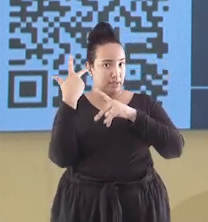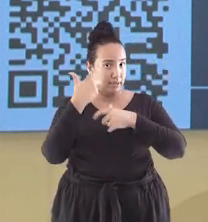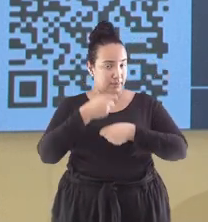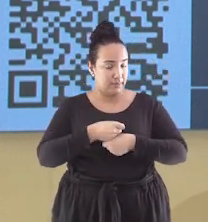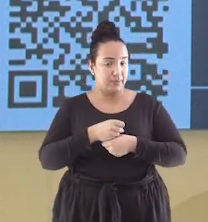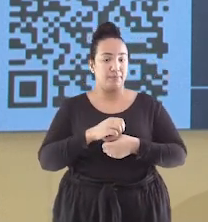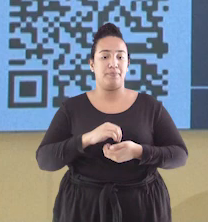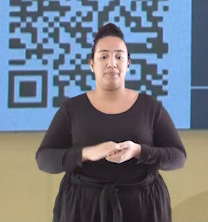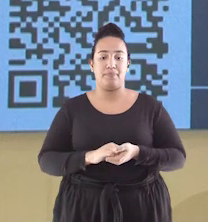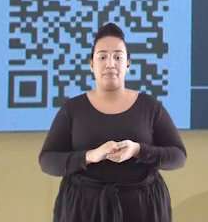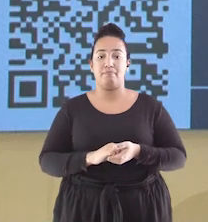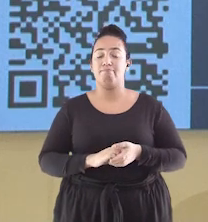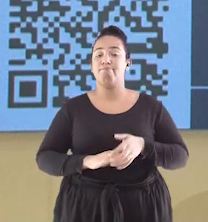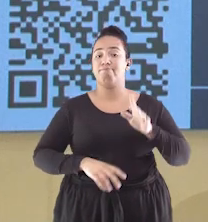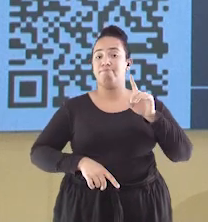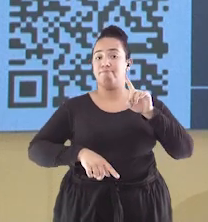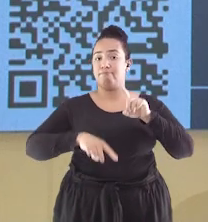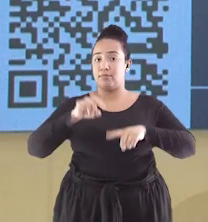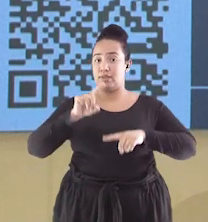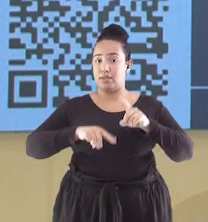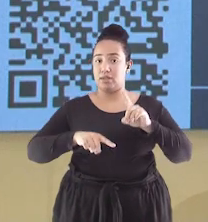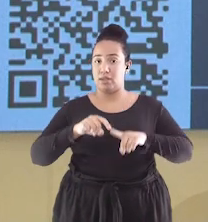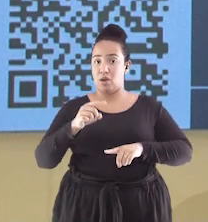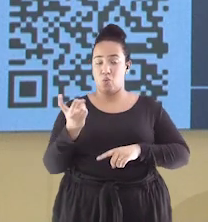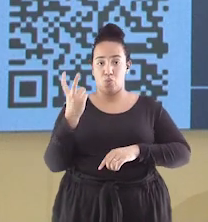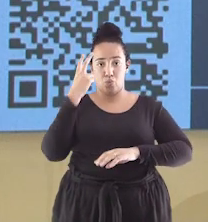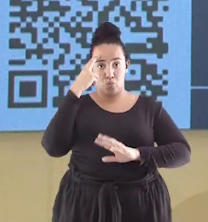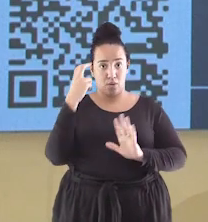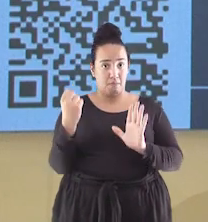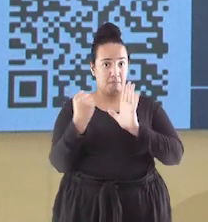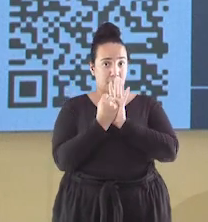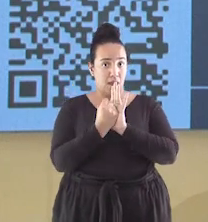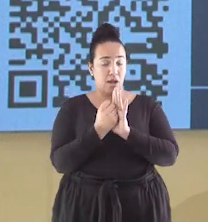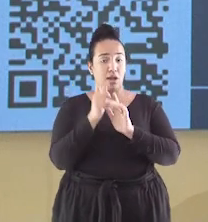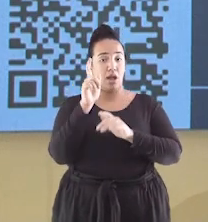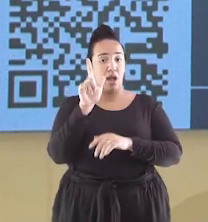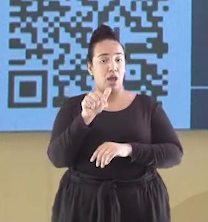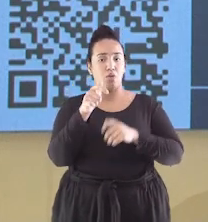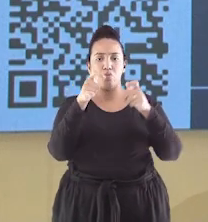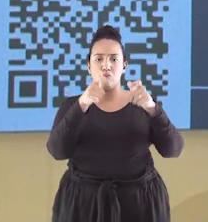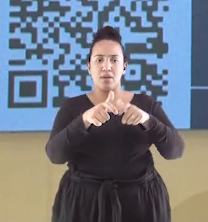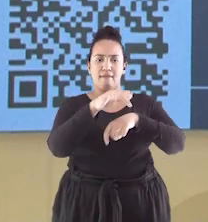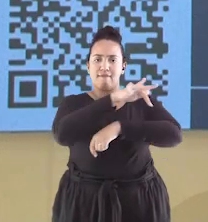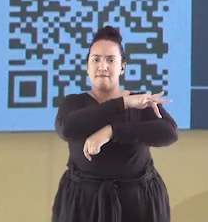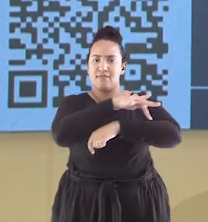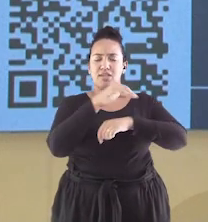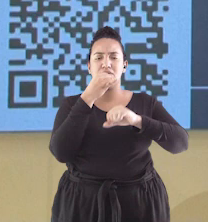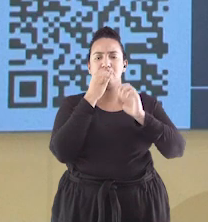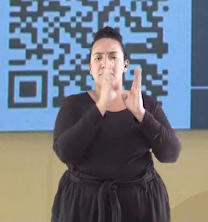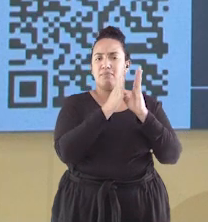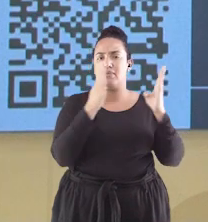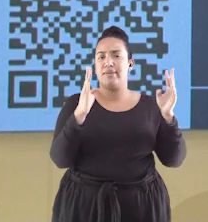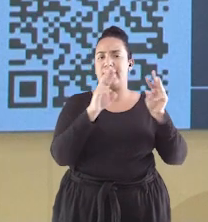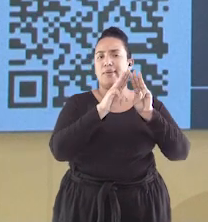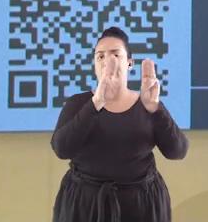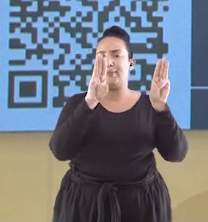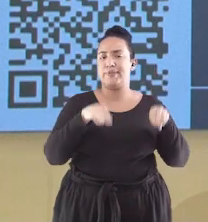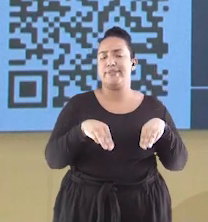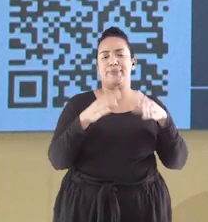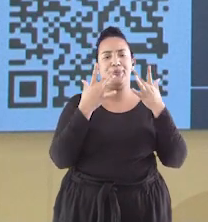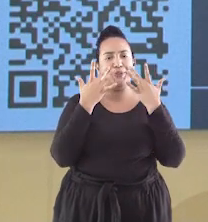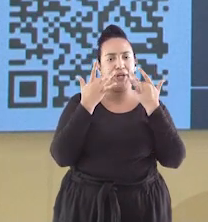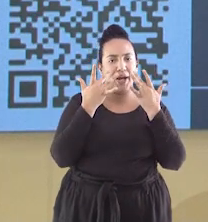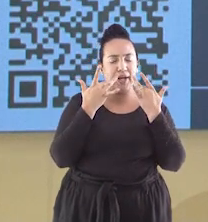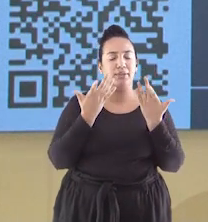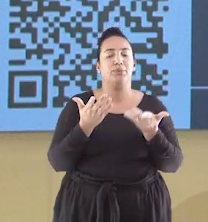a vocês, patrimônio cultural material são locais físicos que abrigam atividades culturais, como